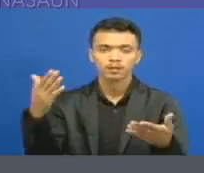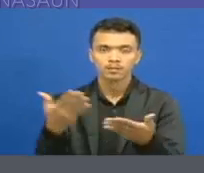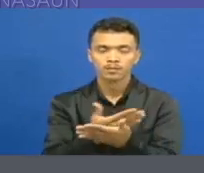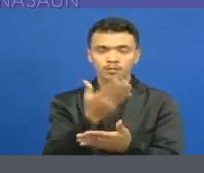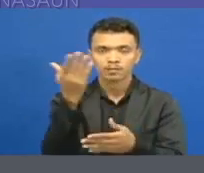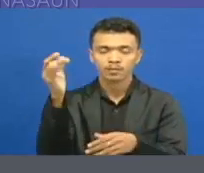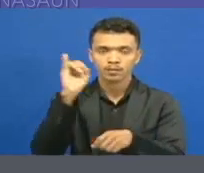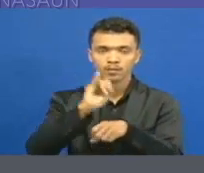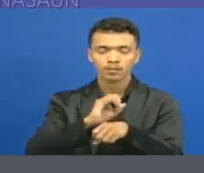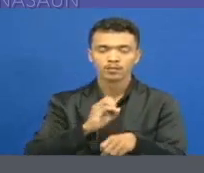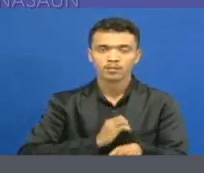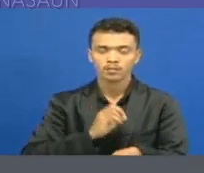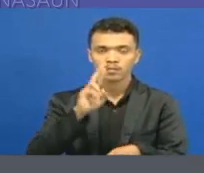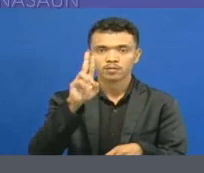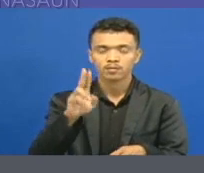Igreja Paróquia Ossu.